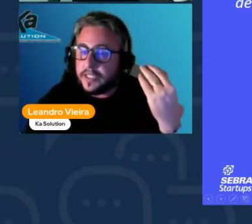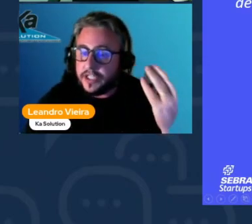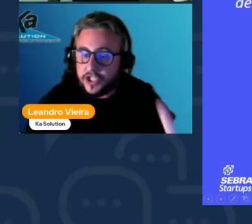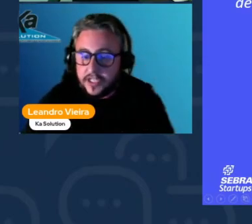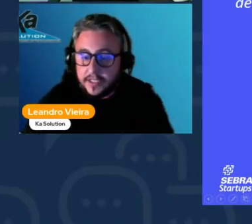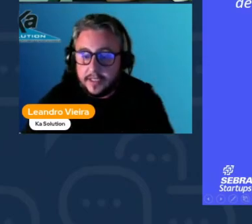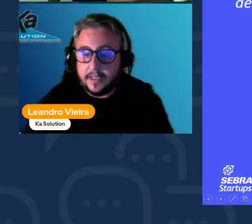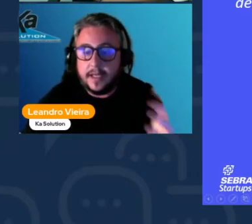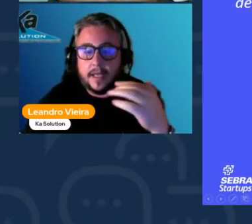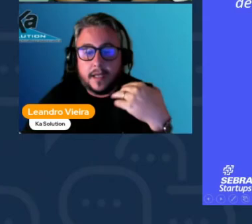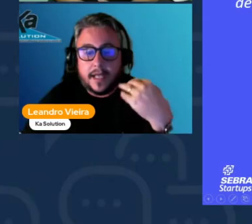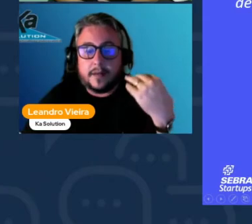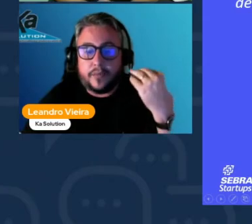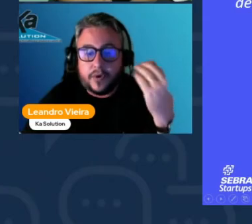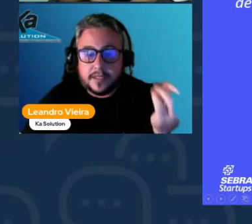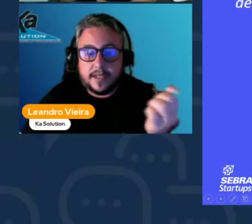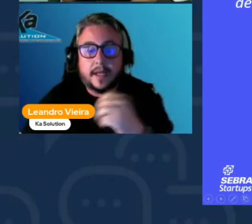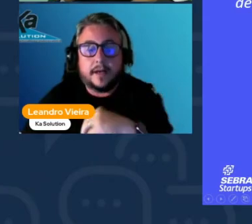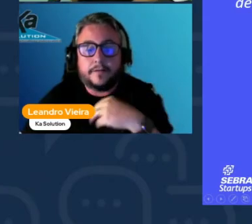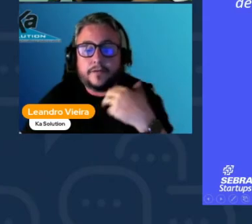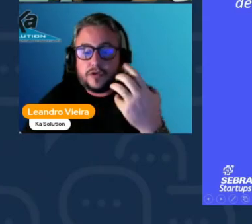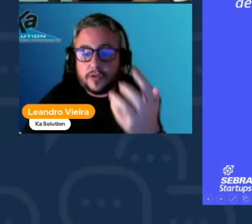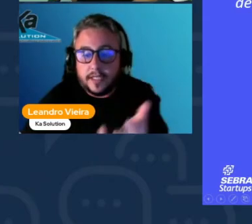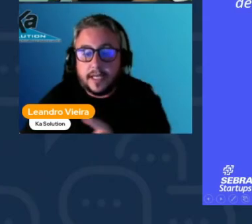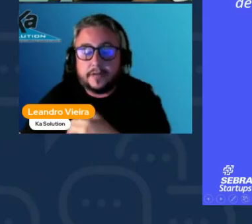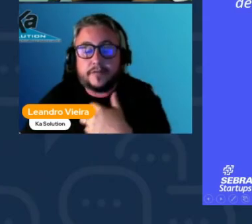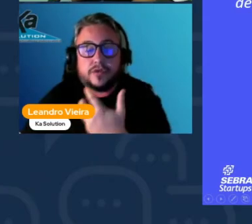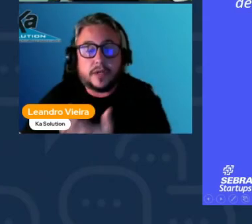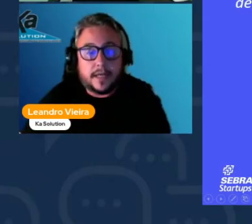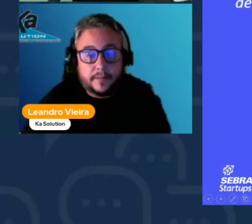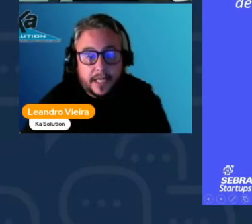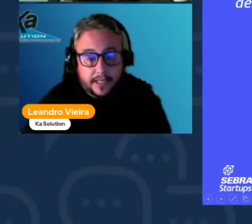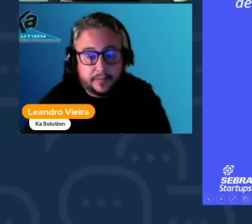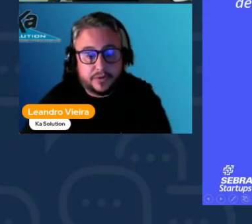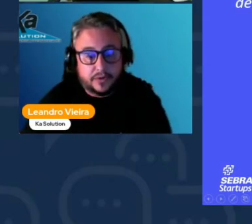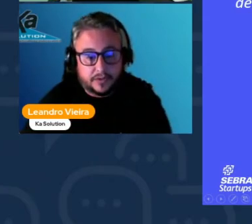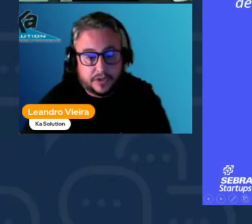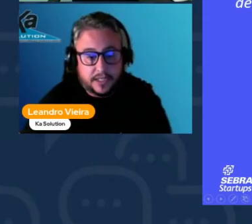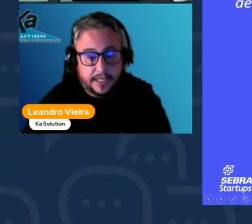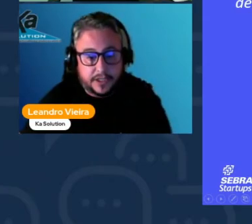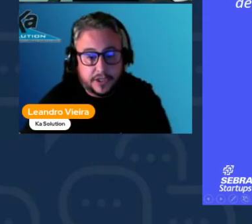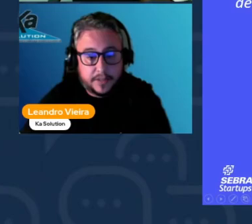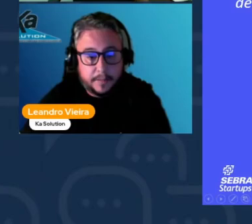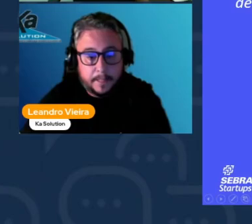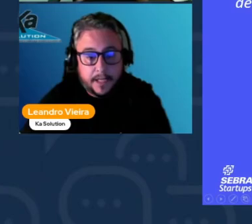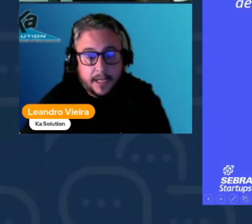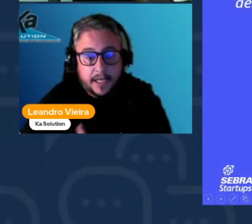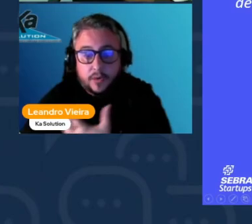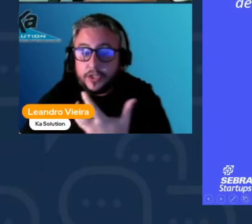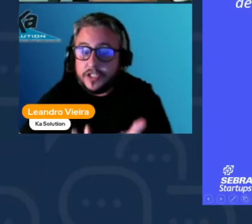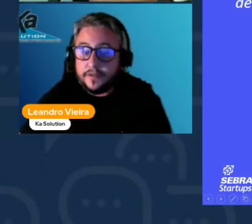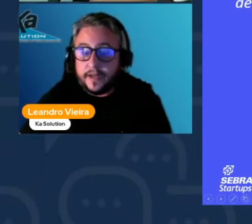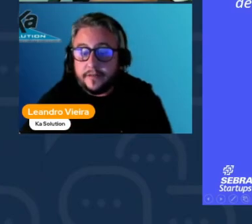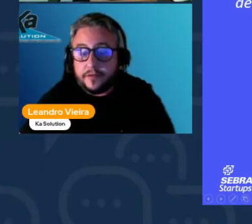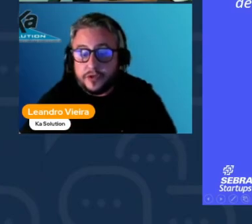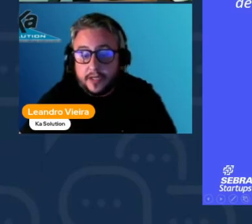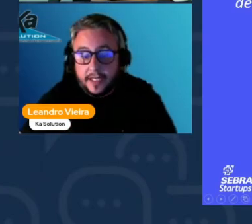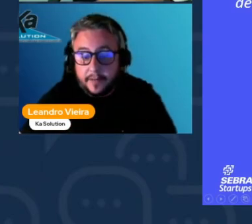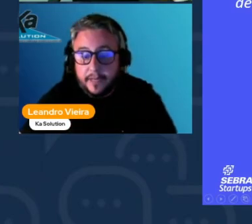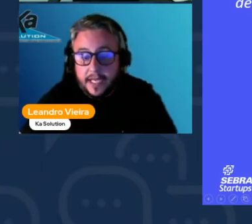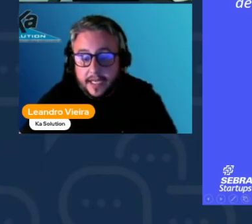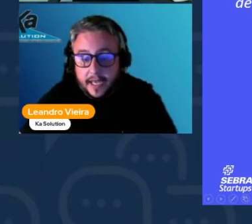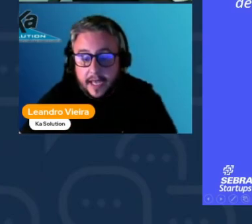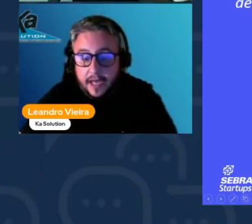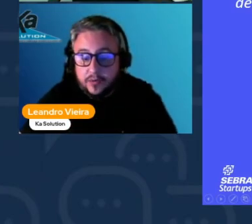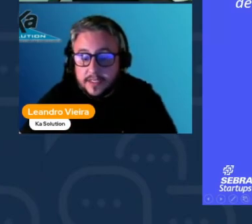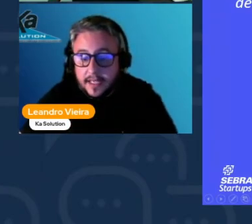aplicação protegida e ela possa funcionar e funcionar bem aí para os nossos clientes. E quando a gente fala em